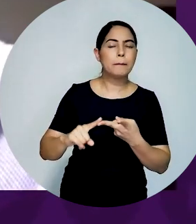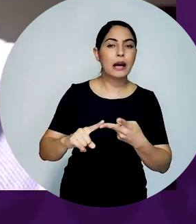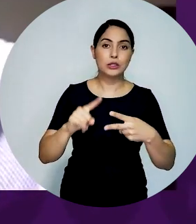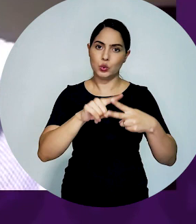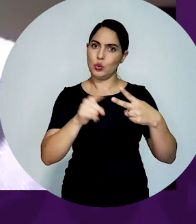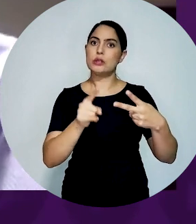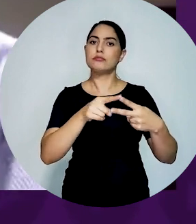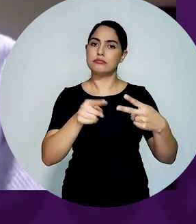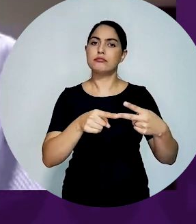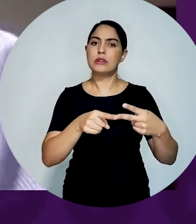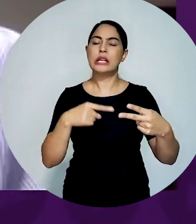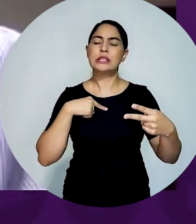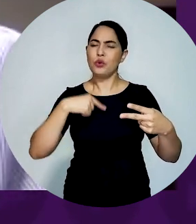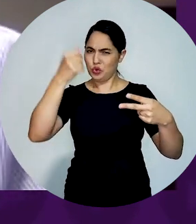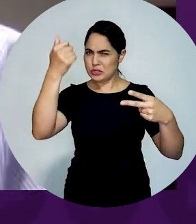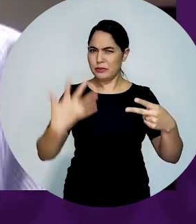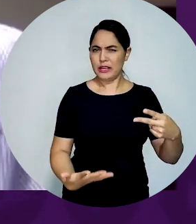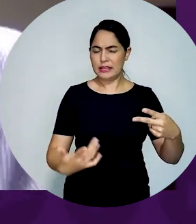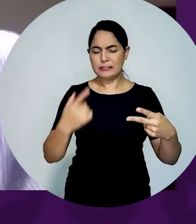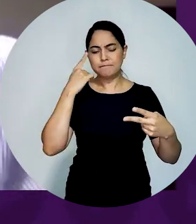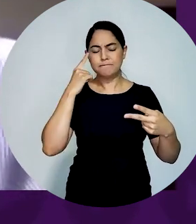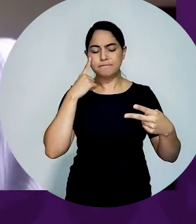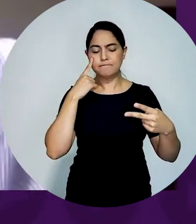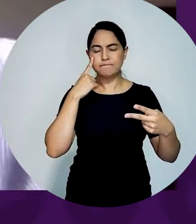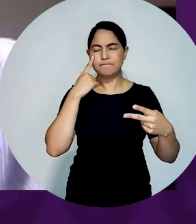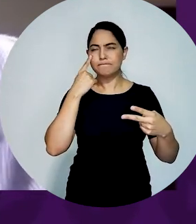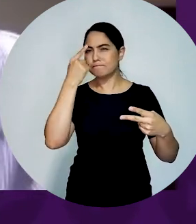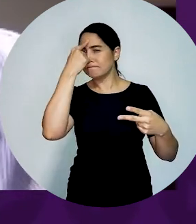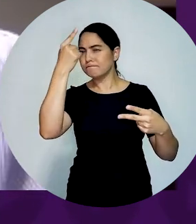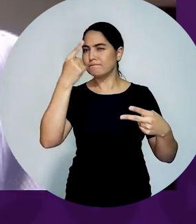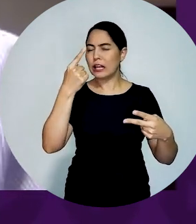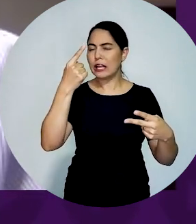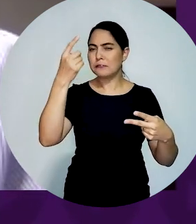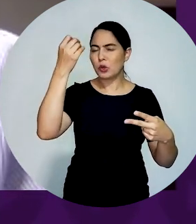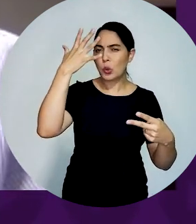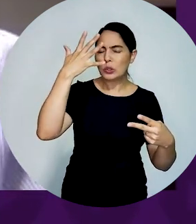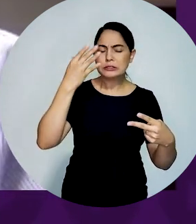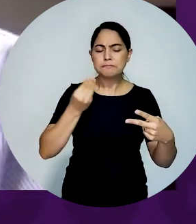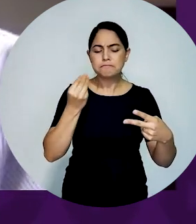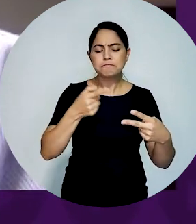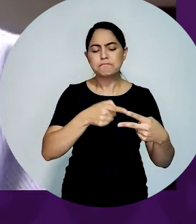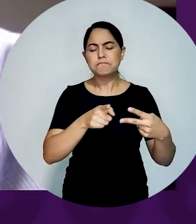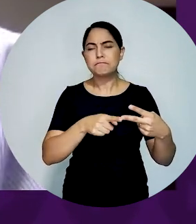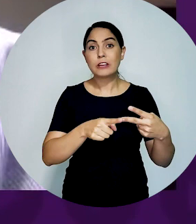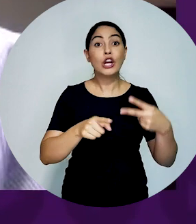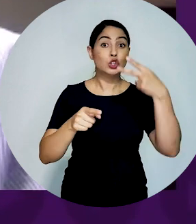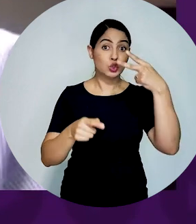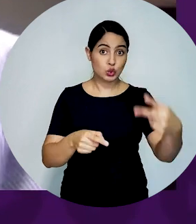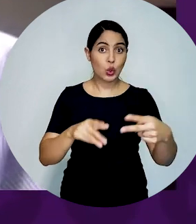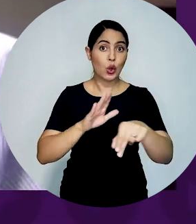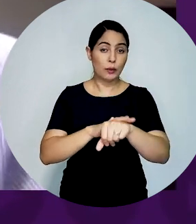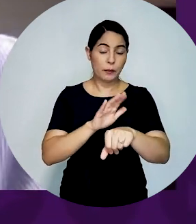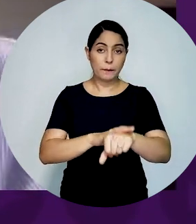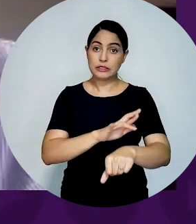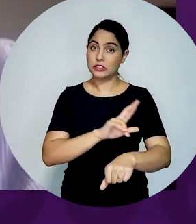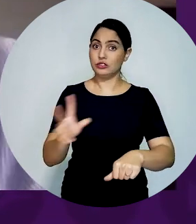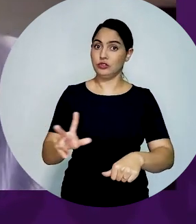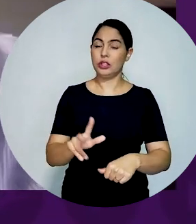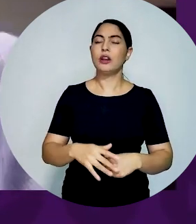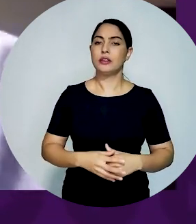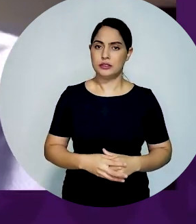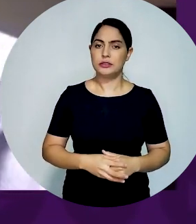ferramentas, eu gostaria de dividir aqui a minha exposição em 3 grandes momentos, né?